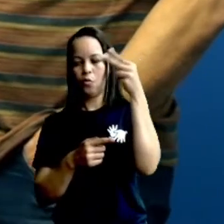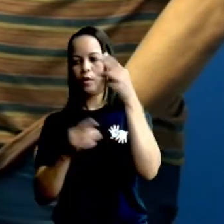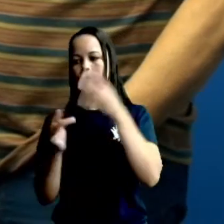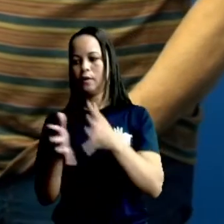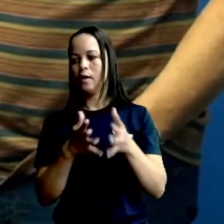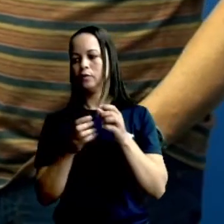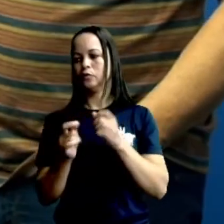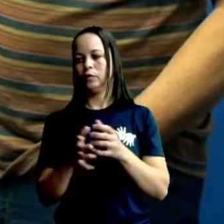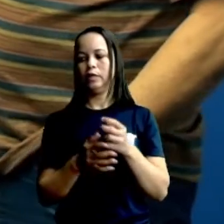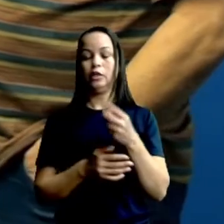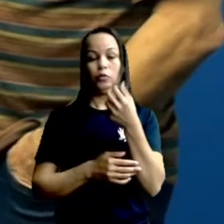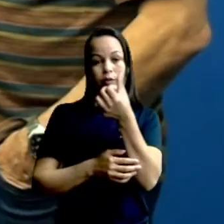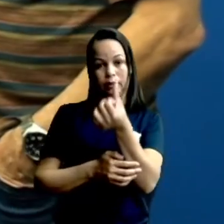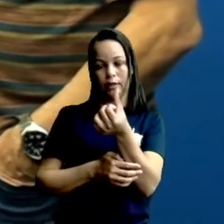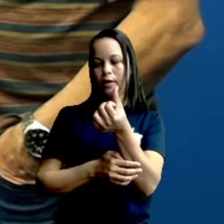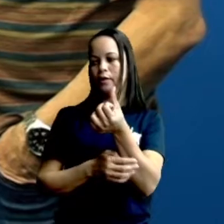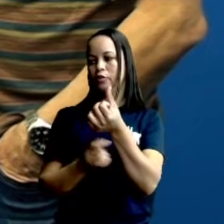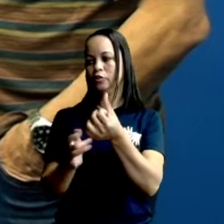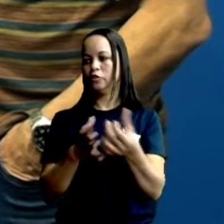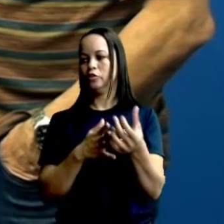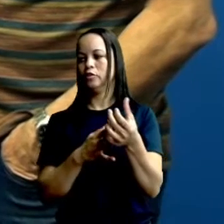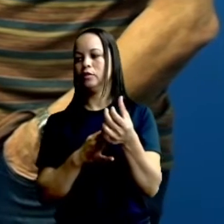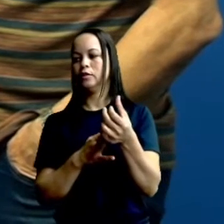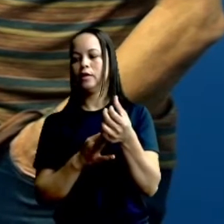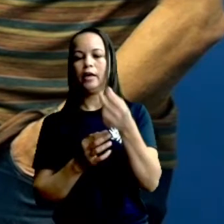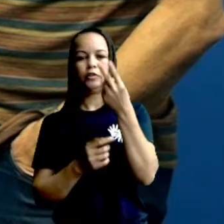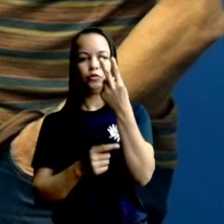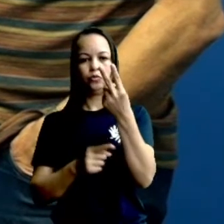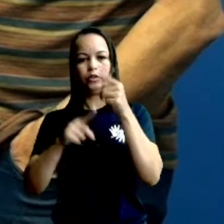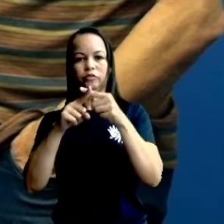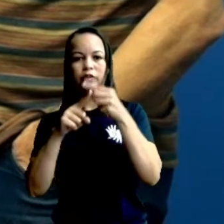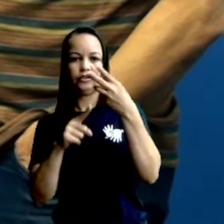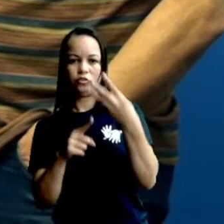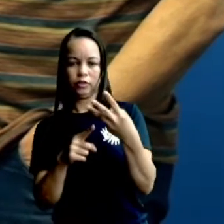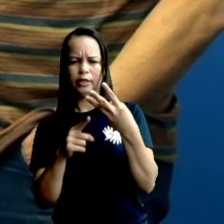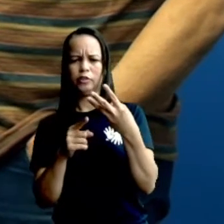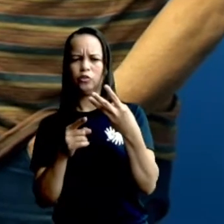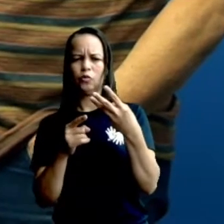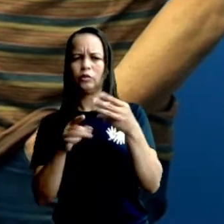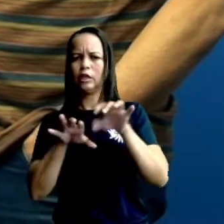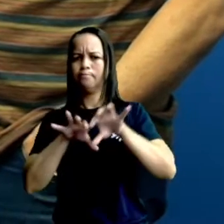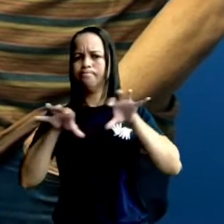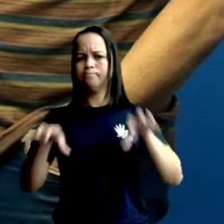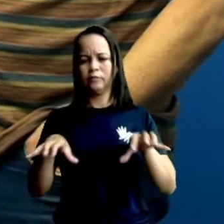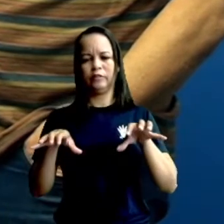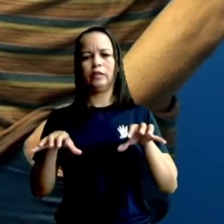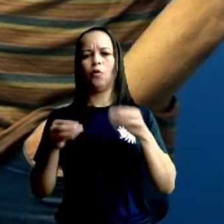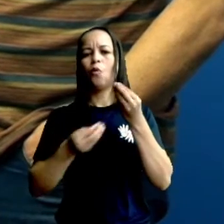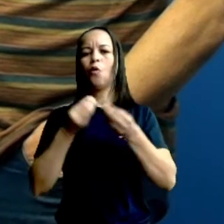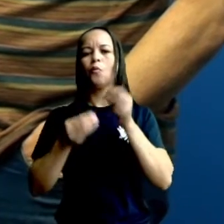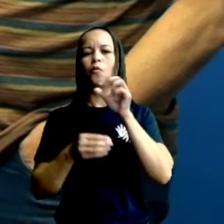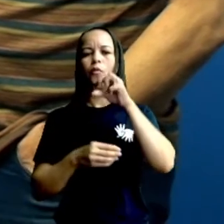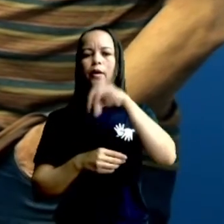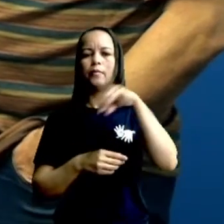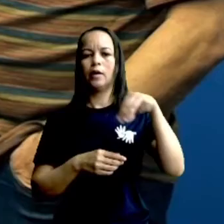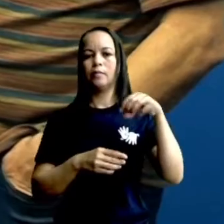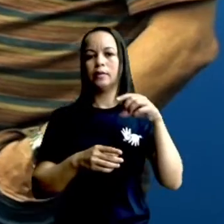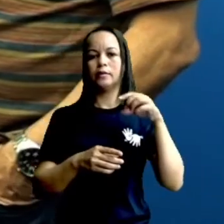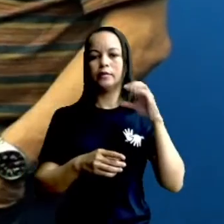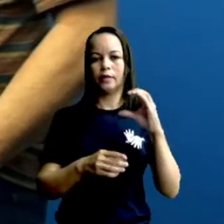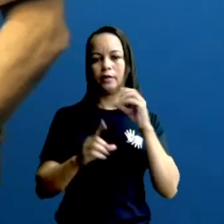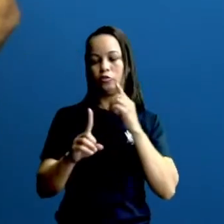2 vezes 3. Quando eu tenho as fatorações individuais, como é que eu vou descobrir o MMC? Assim,